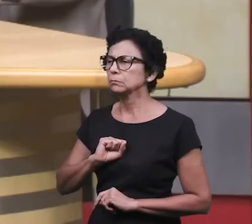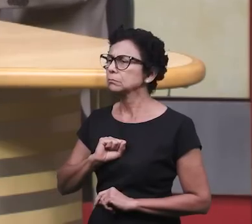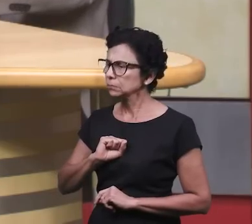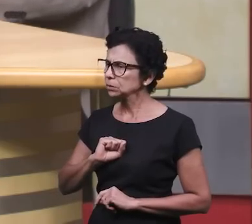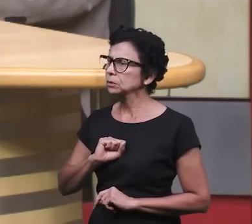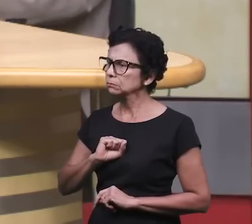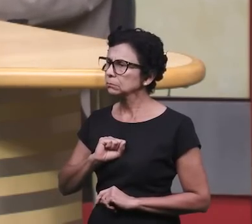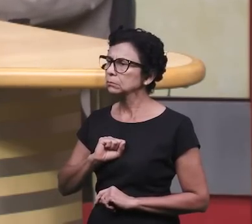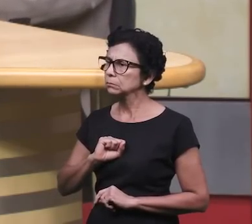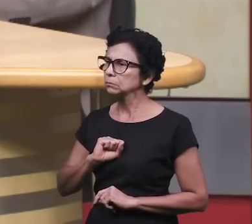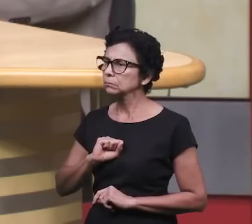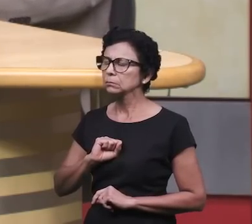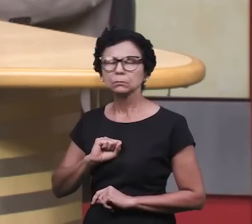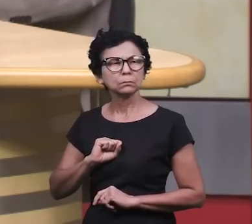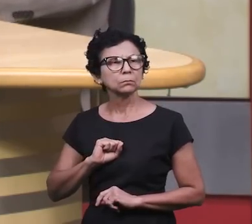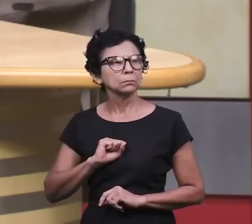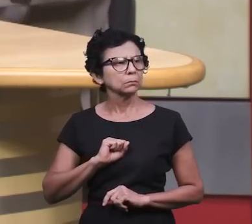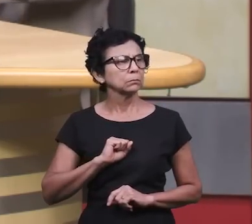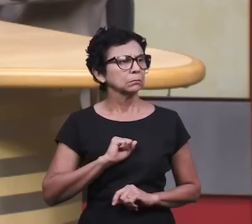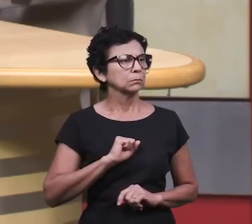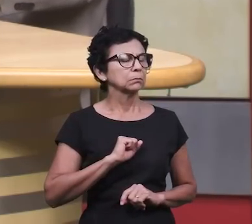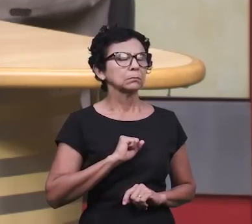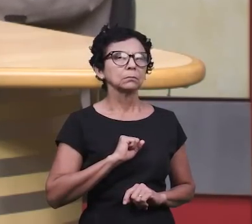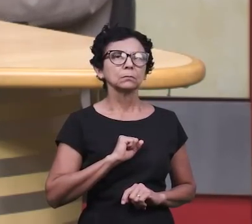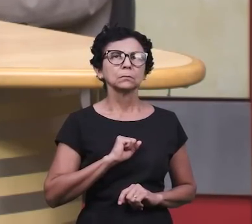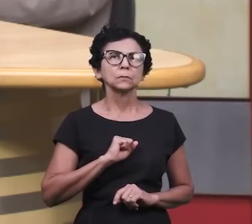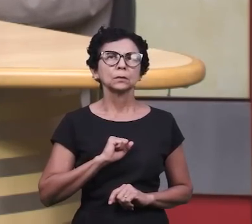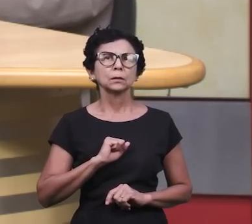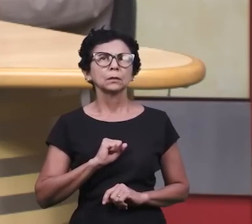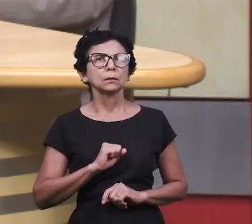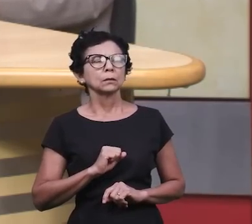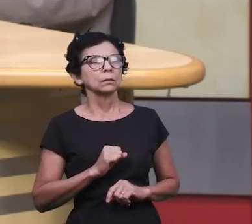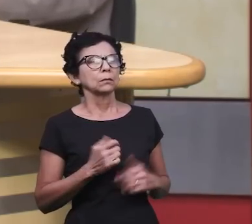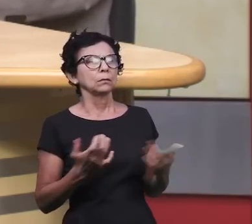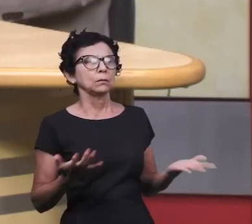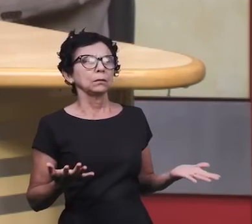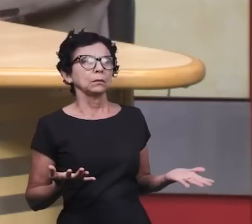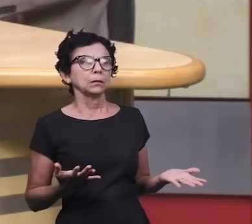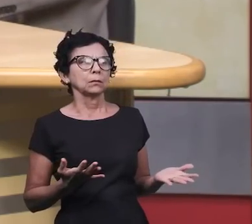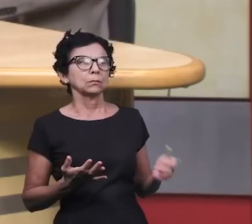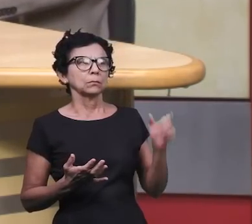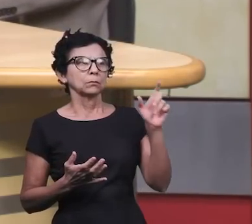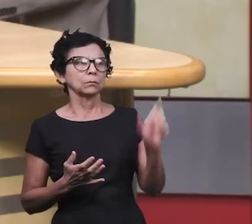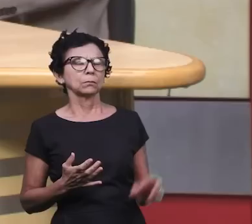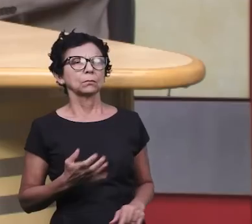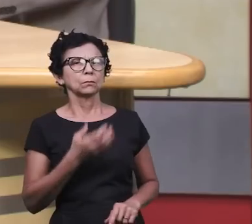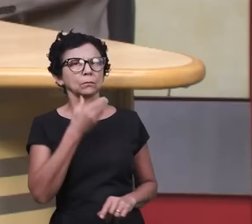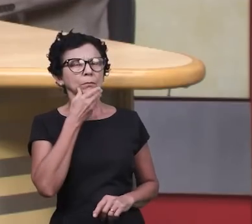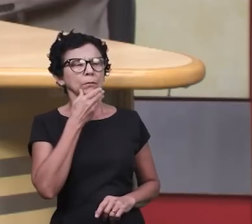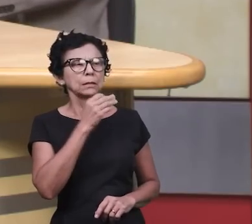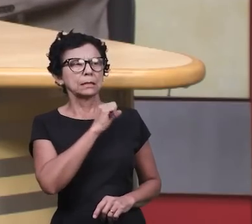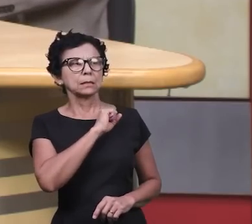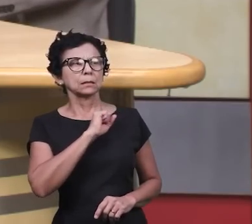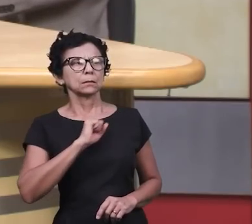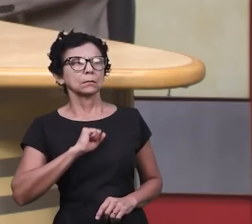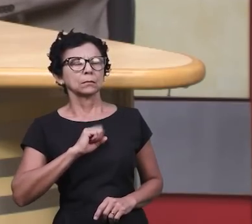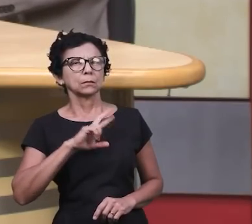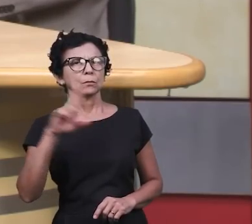Conheciam a história de Samuel. O pastor Gedeuti disse: mas Samuel foi levantado para ser